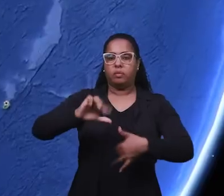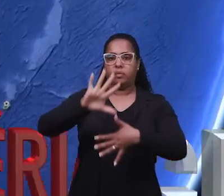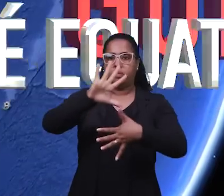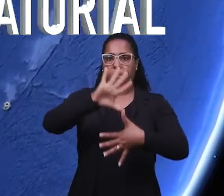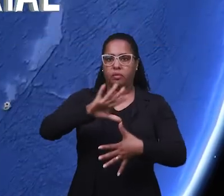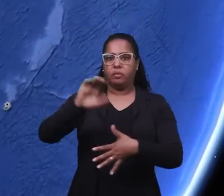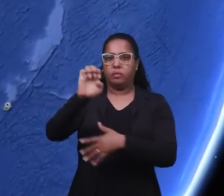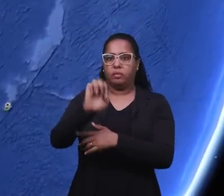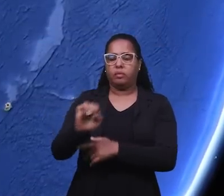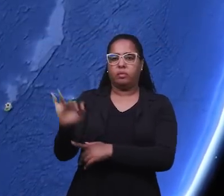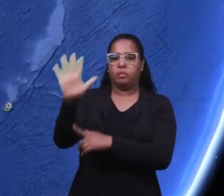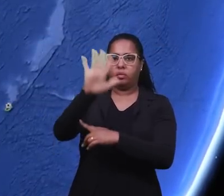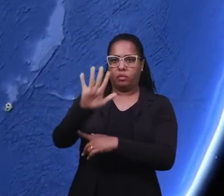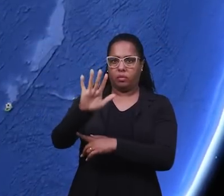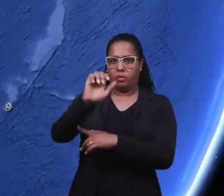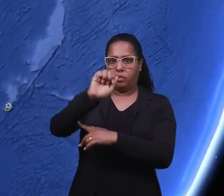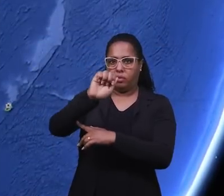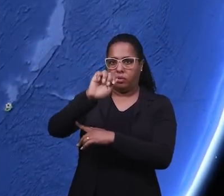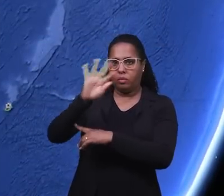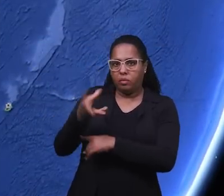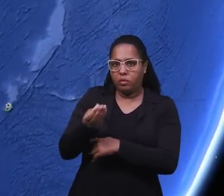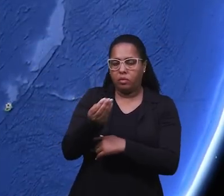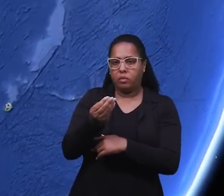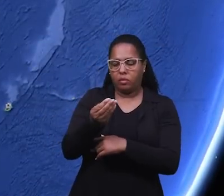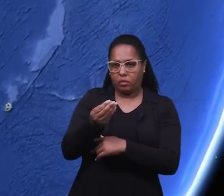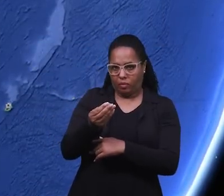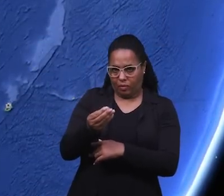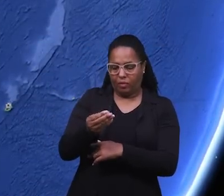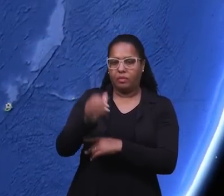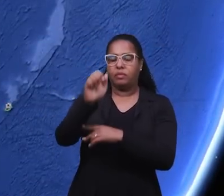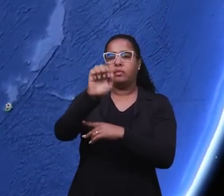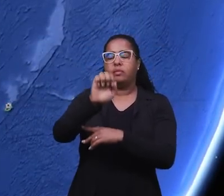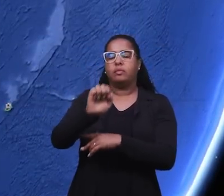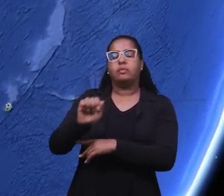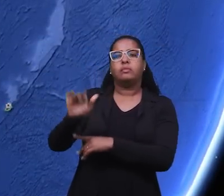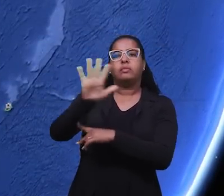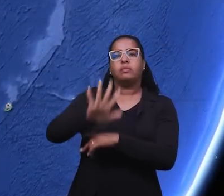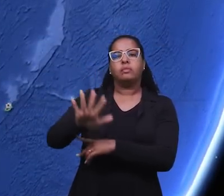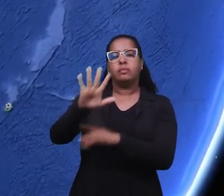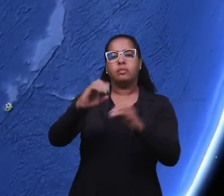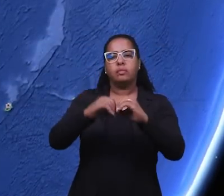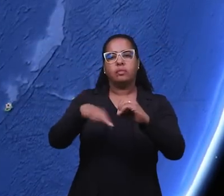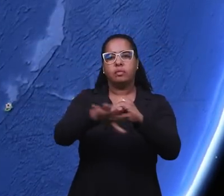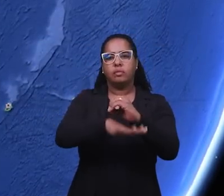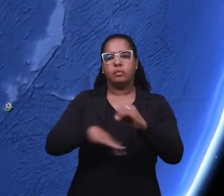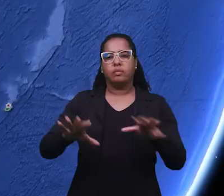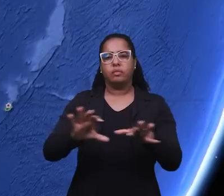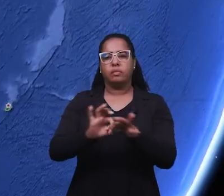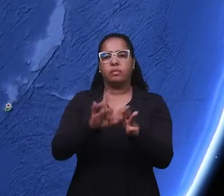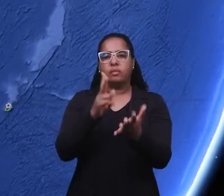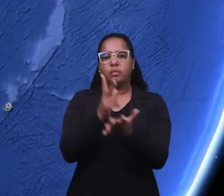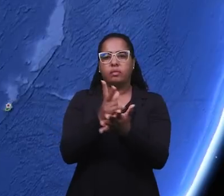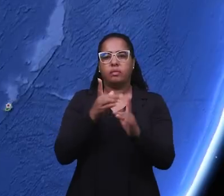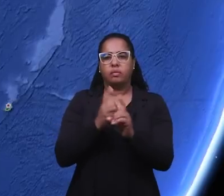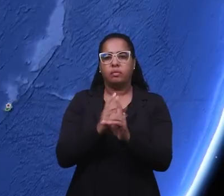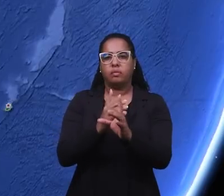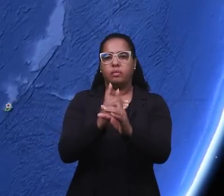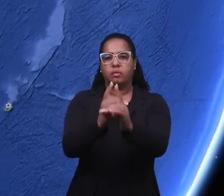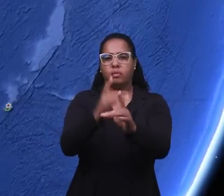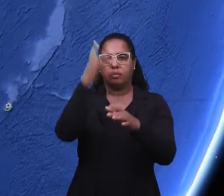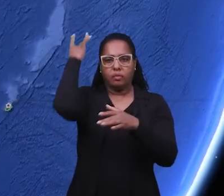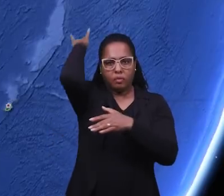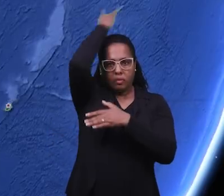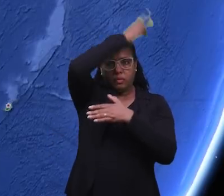3 Américas, Europa, África, Ásia e Oceania, conectadas pela mesma doutrina,